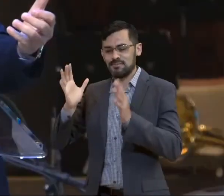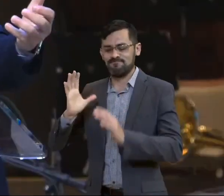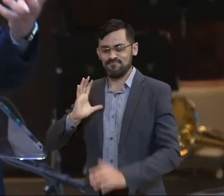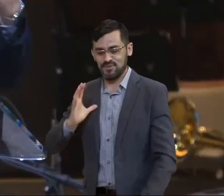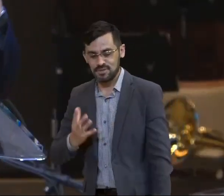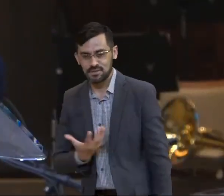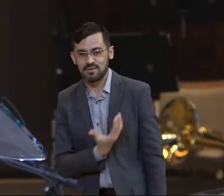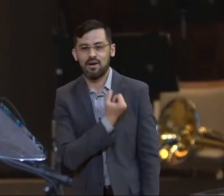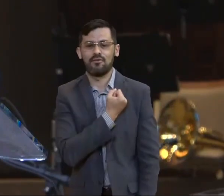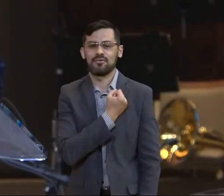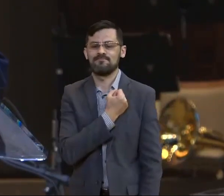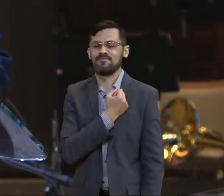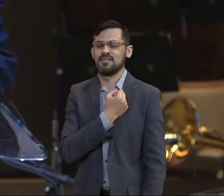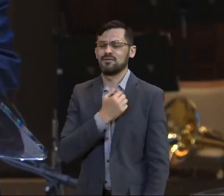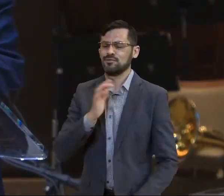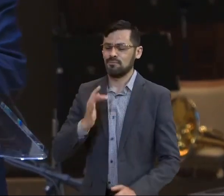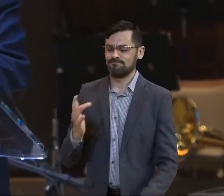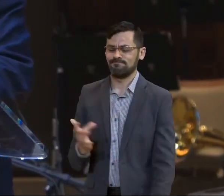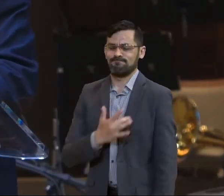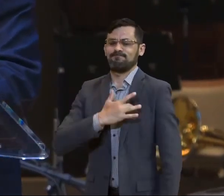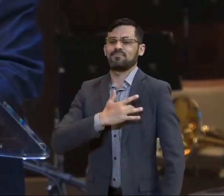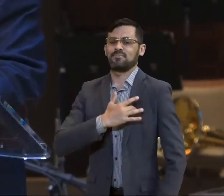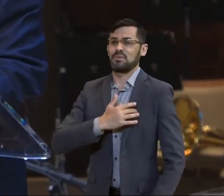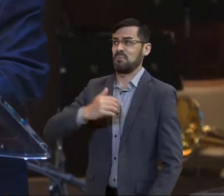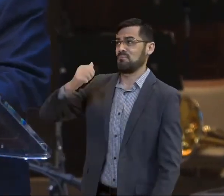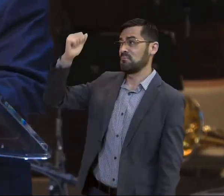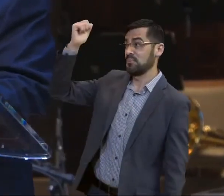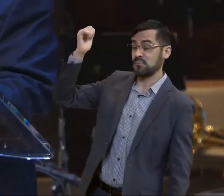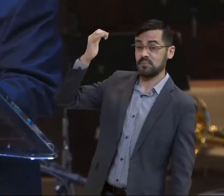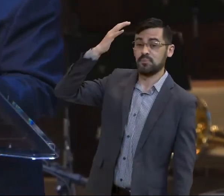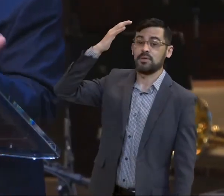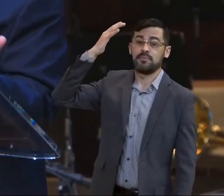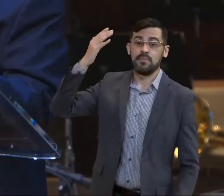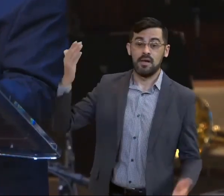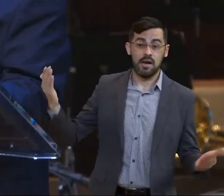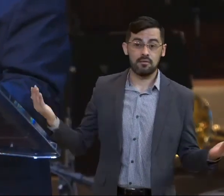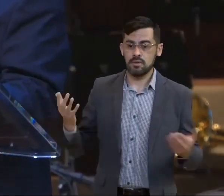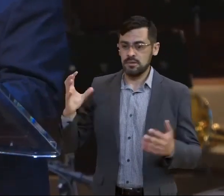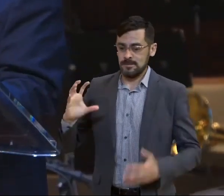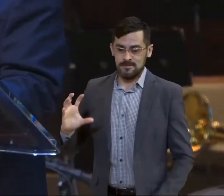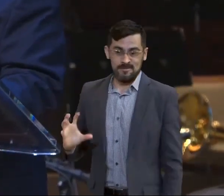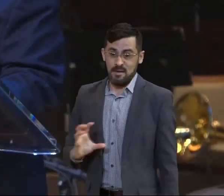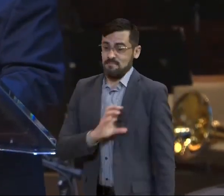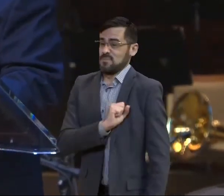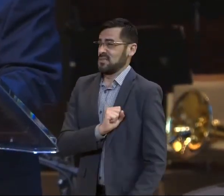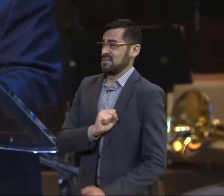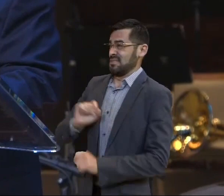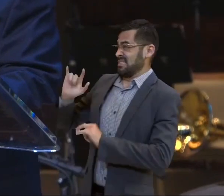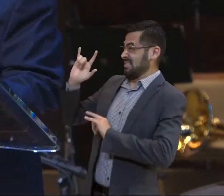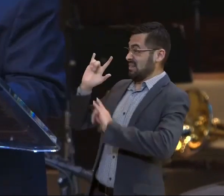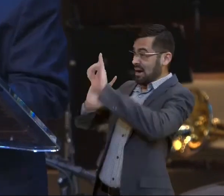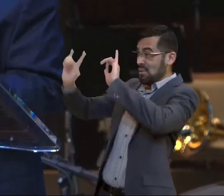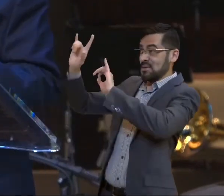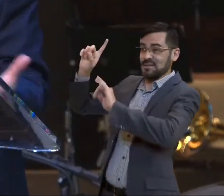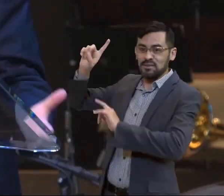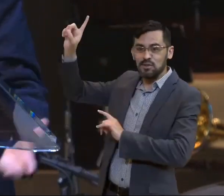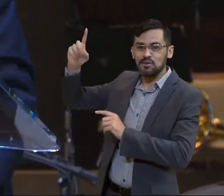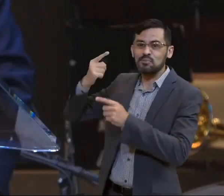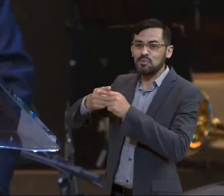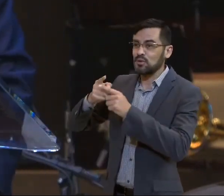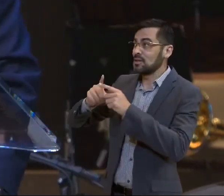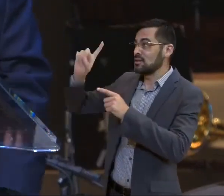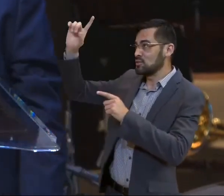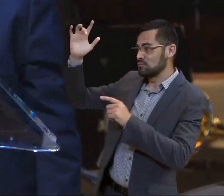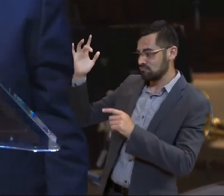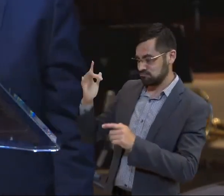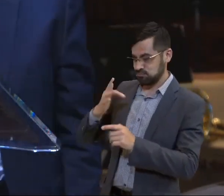alcançado, marcado pela graça e que se tornou um apaixonado pelo Senhor, porque o Senhor mexeu na